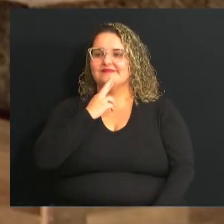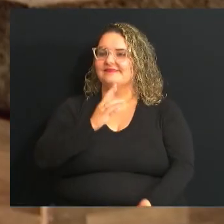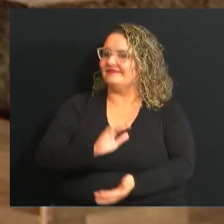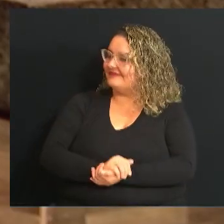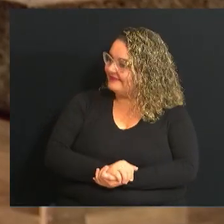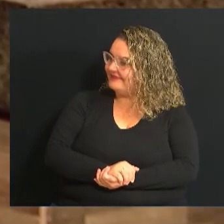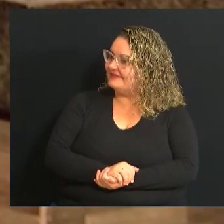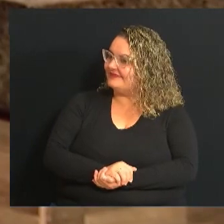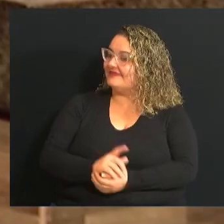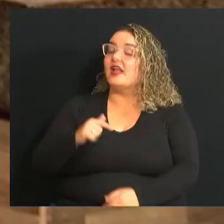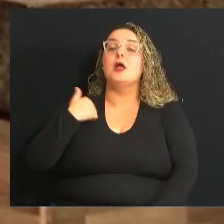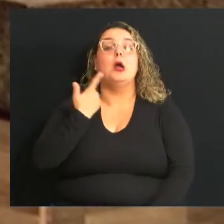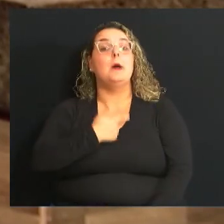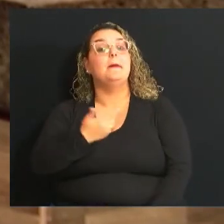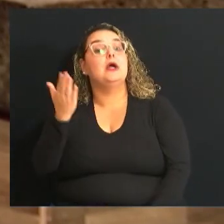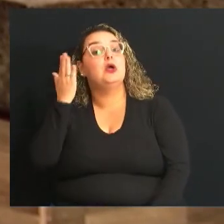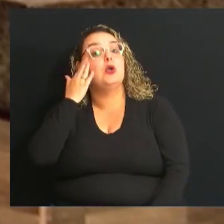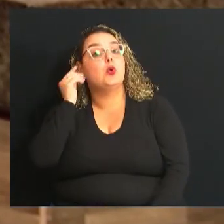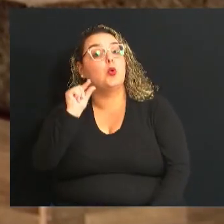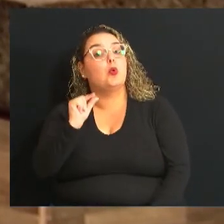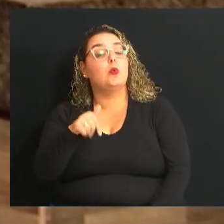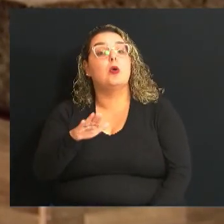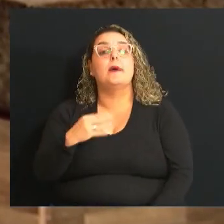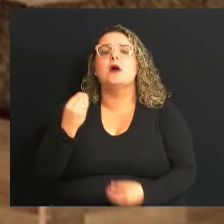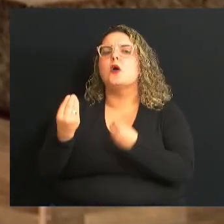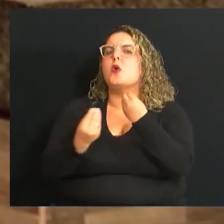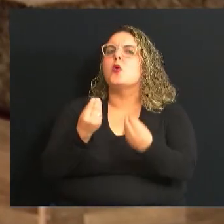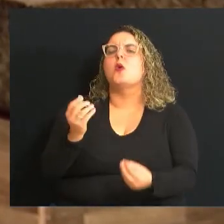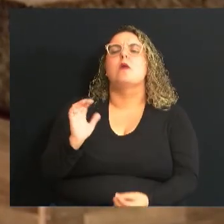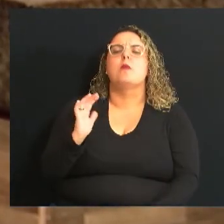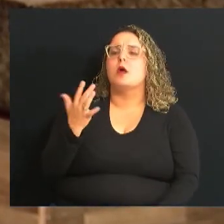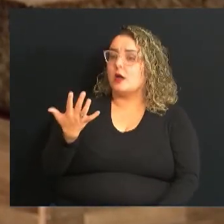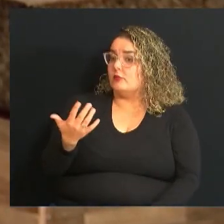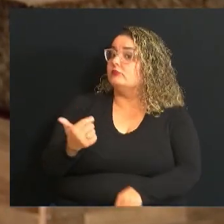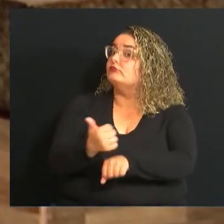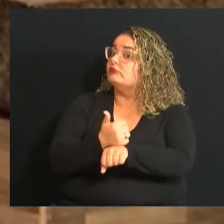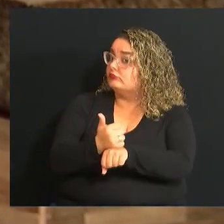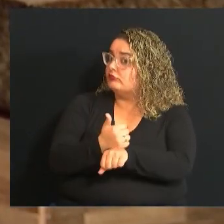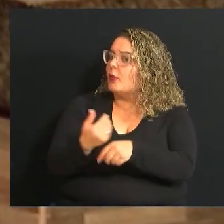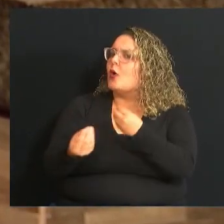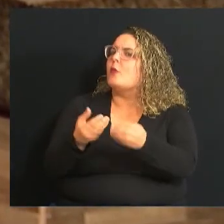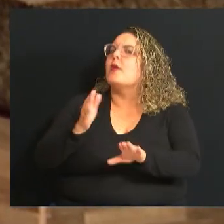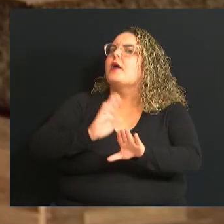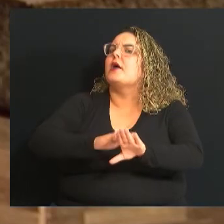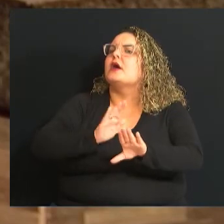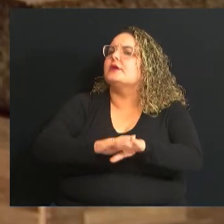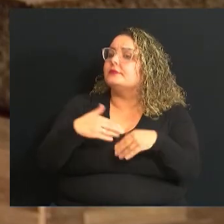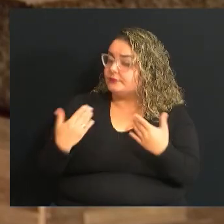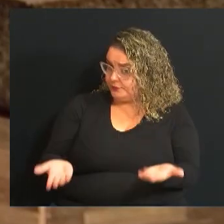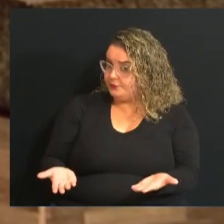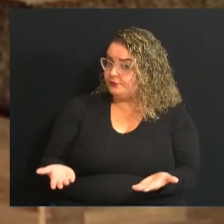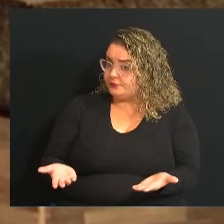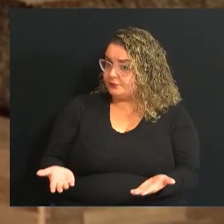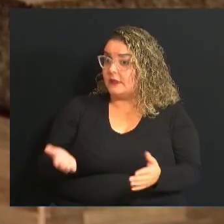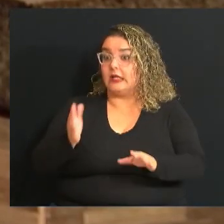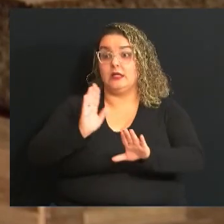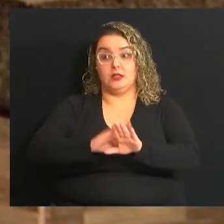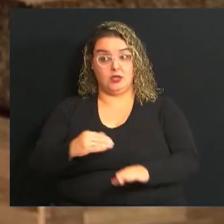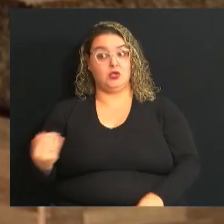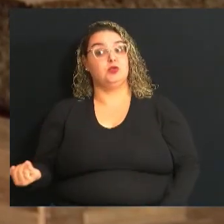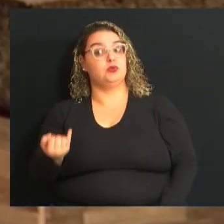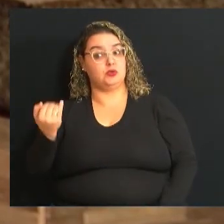letrinhas pequenininhas, a gente não vê que 12 vezes tem juros. Já tem alguns sites que tem a opção, se você parcelar até em 4 vezes,